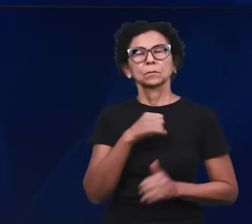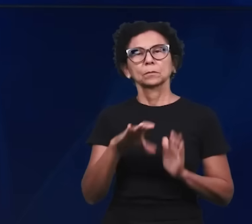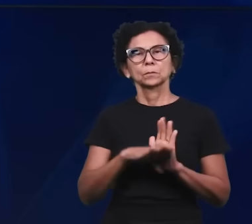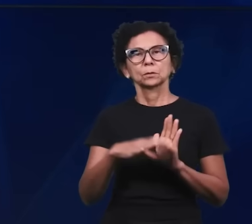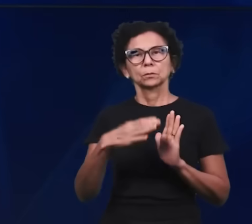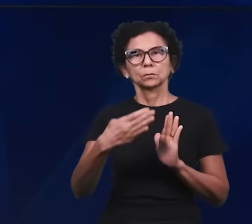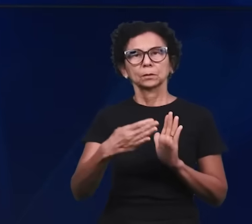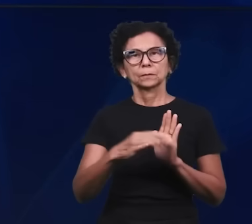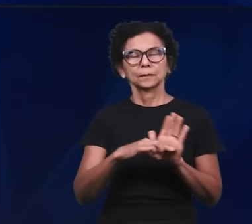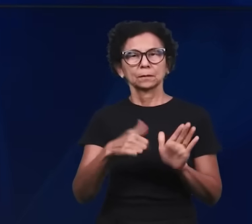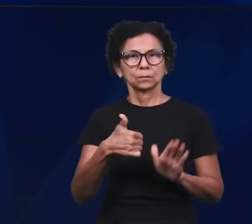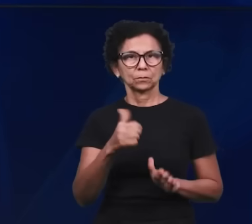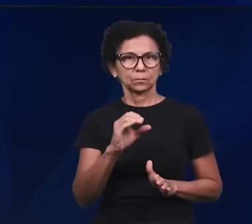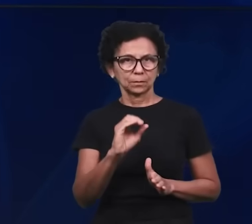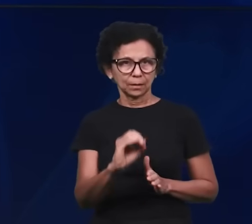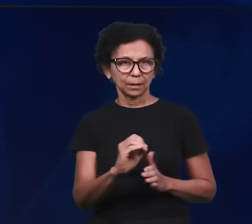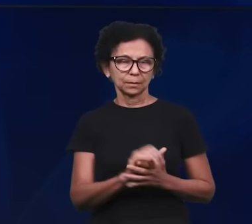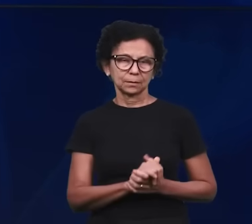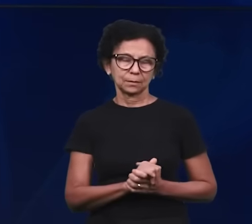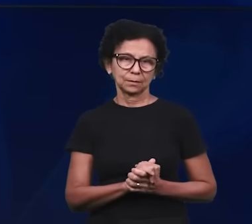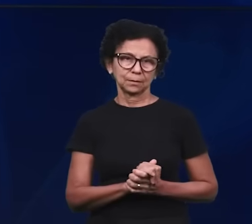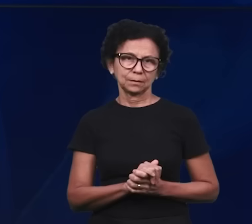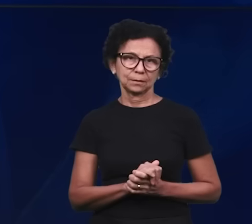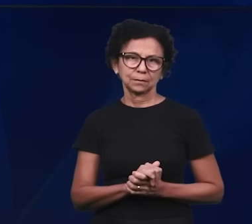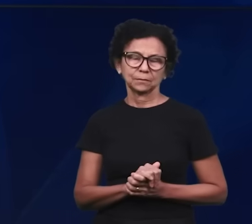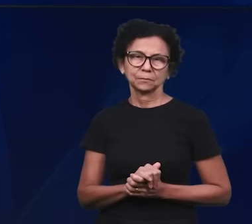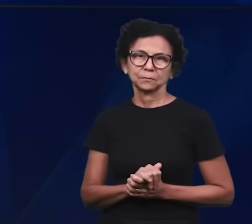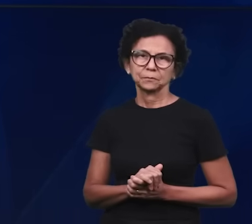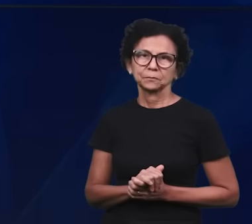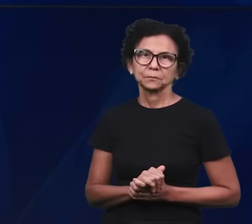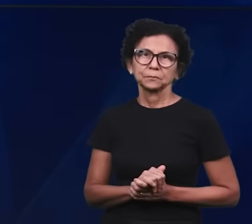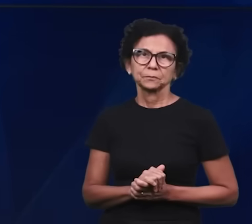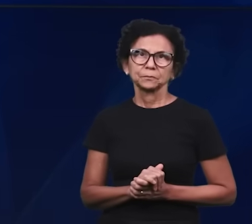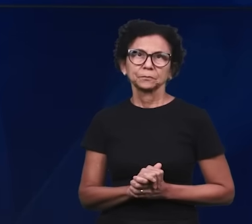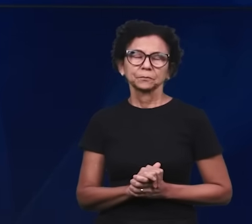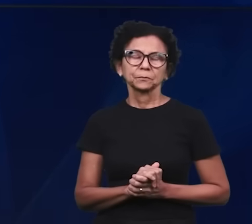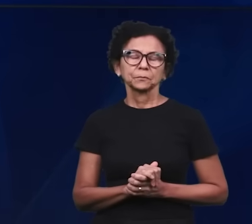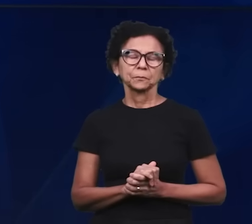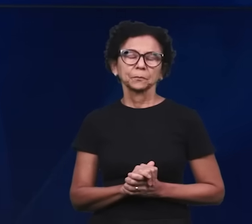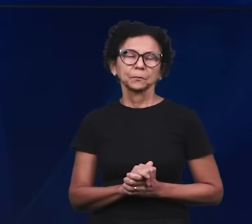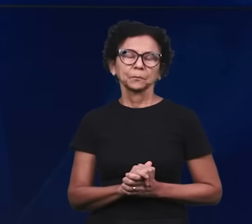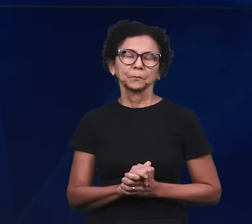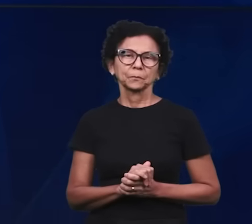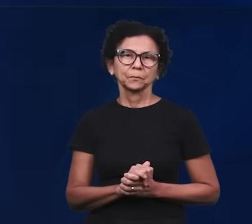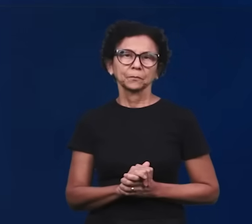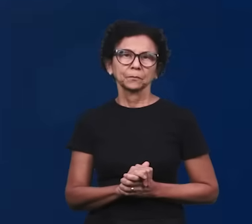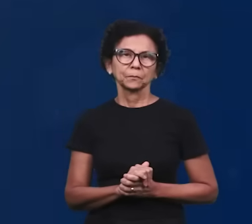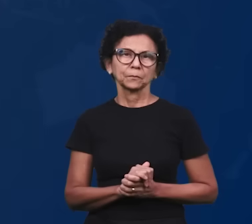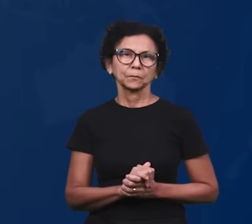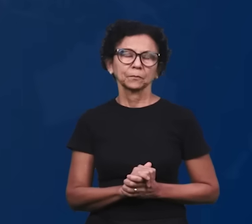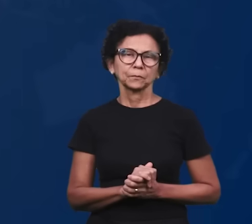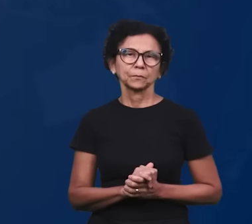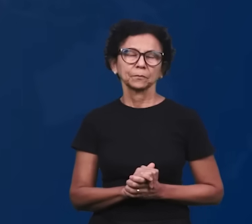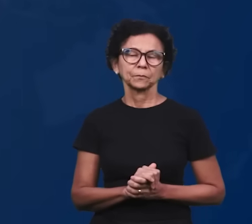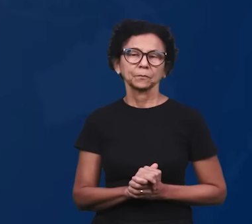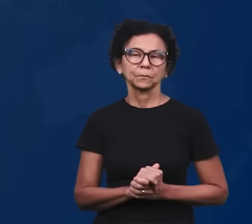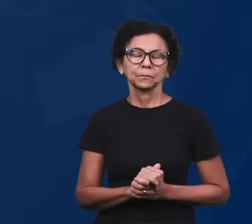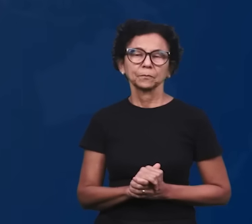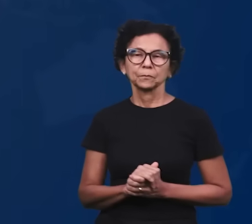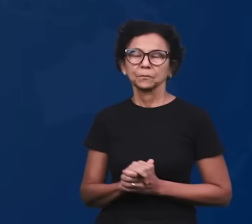em João 4, versículo 10, vou ler somente um versículo para que possamos contextualizar todo o texto. Diz